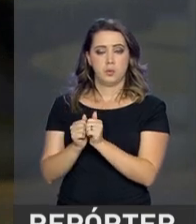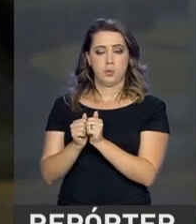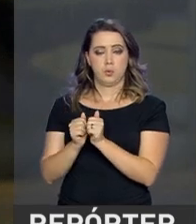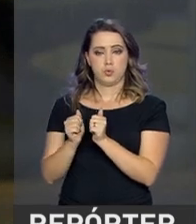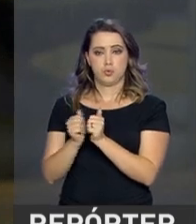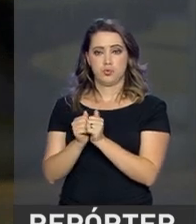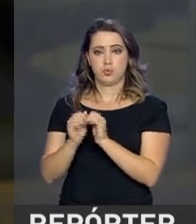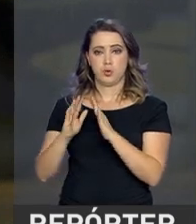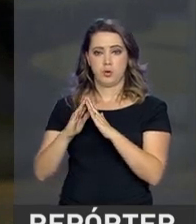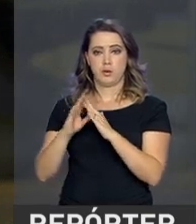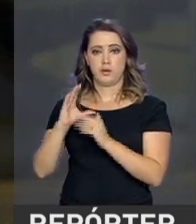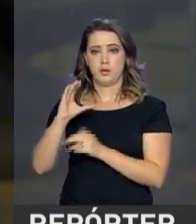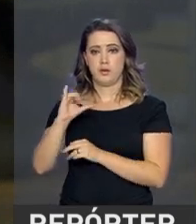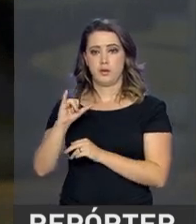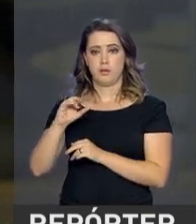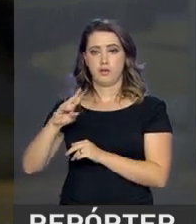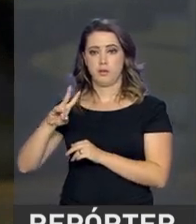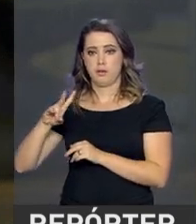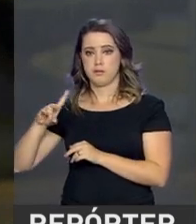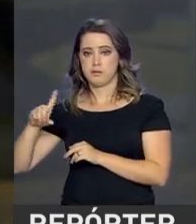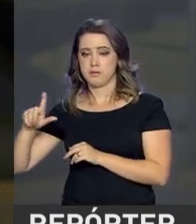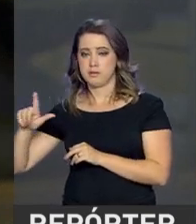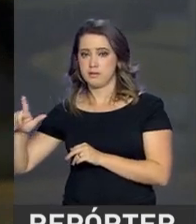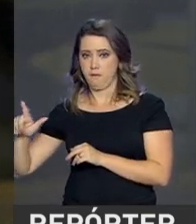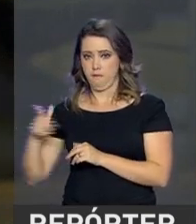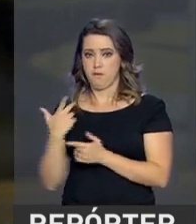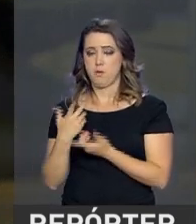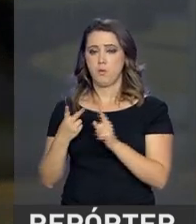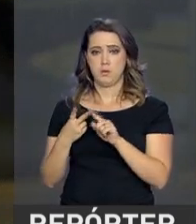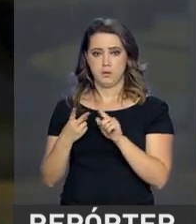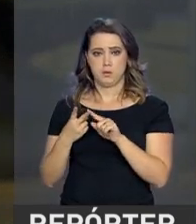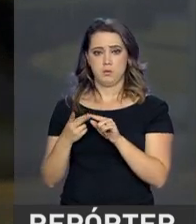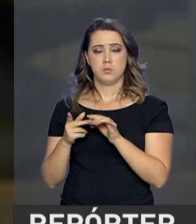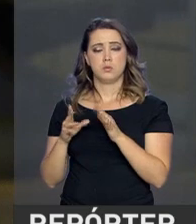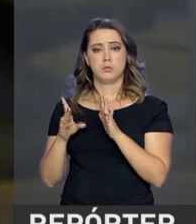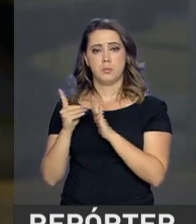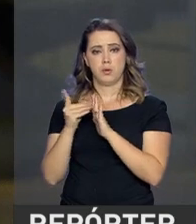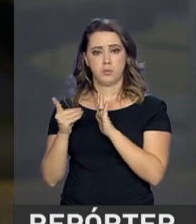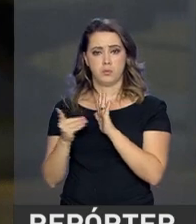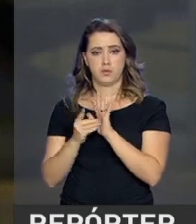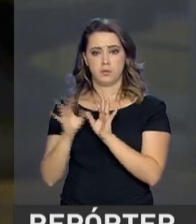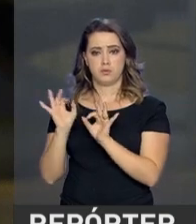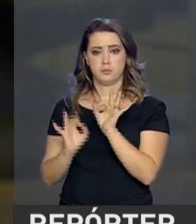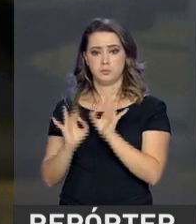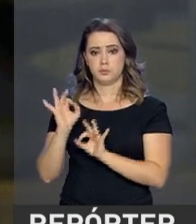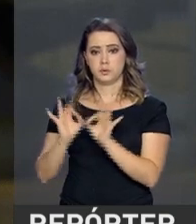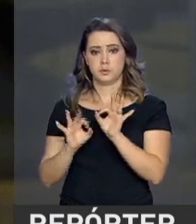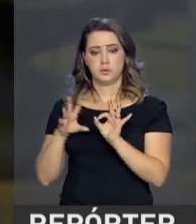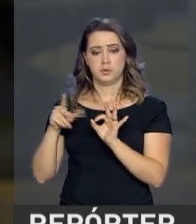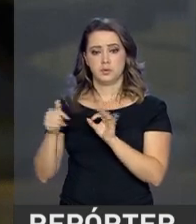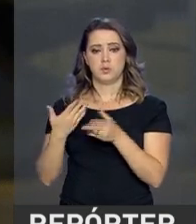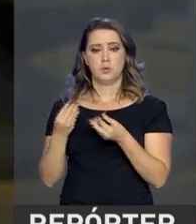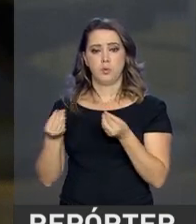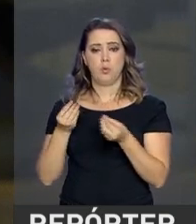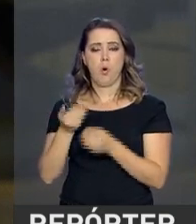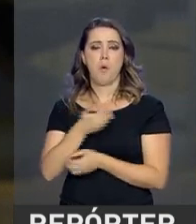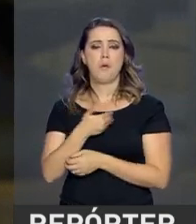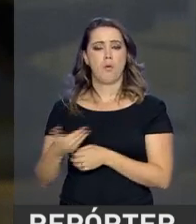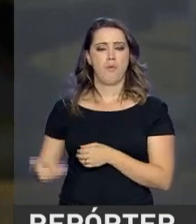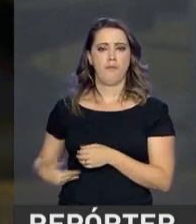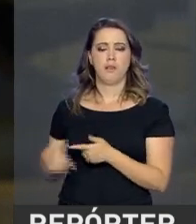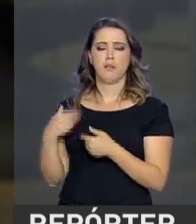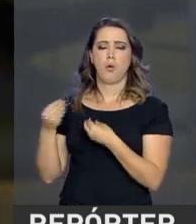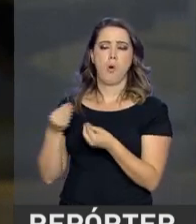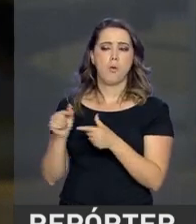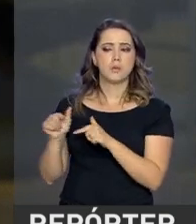efetiva instalação da agência em segundo um decreto que estabelece a estrutura é governativo estrutura